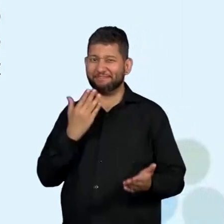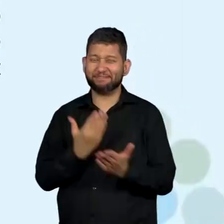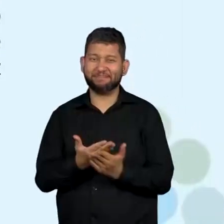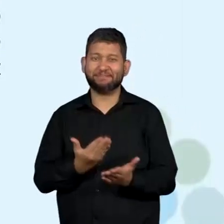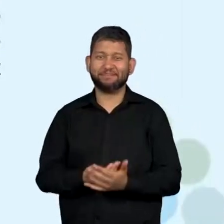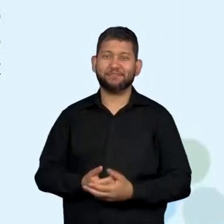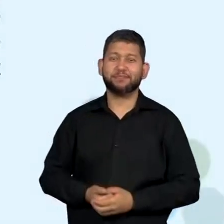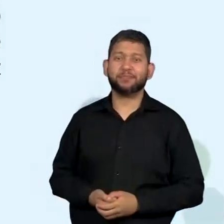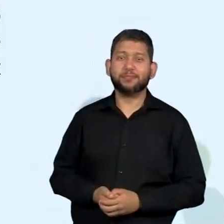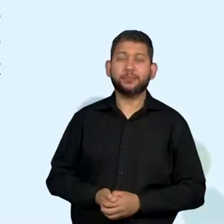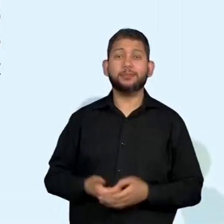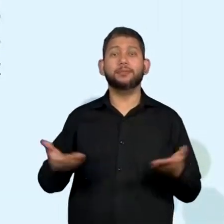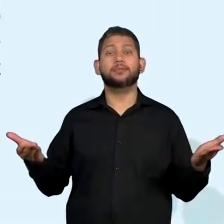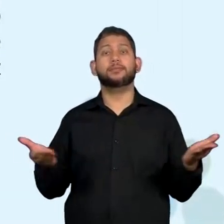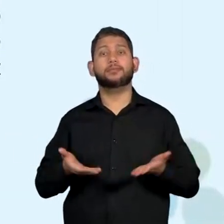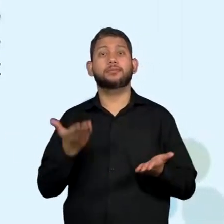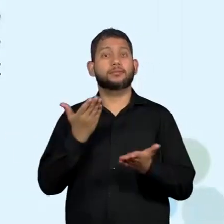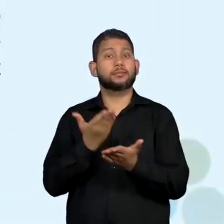Nesta aula,